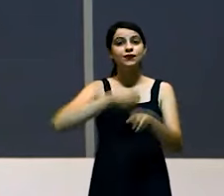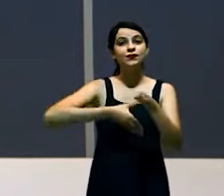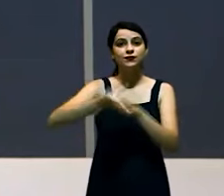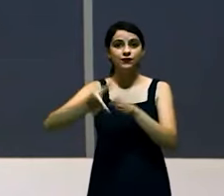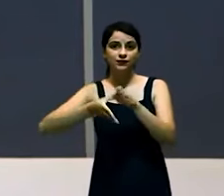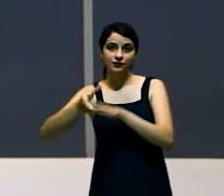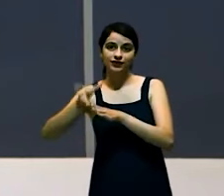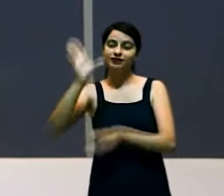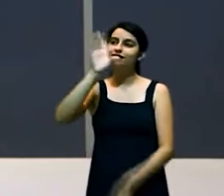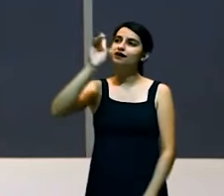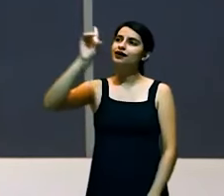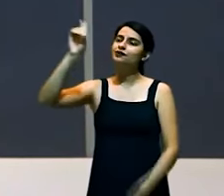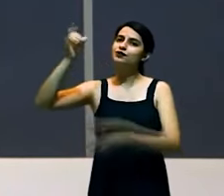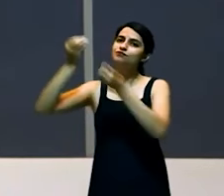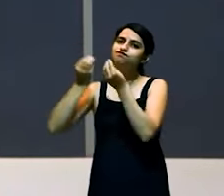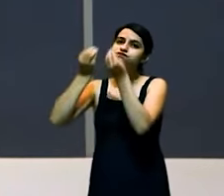Deus te deu um presente,